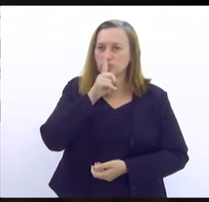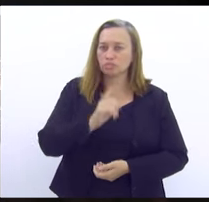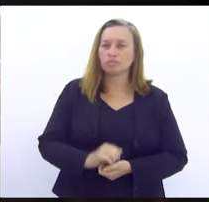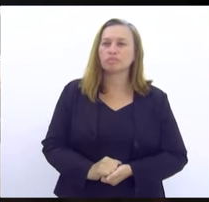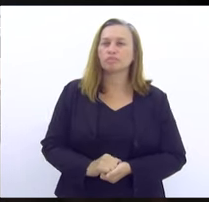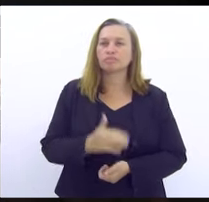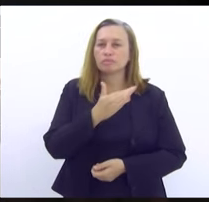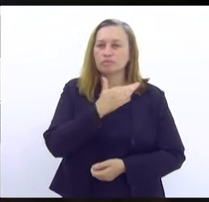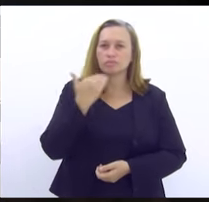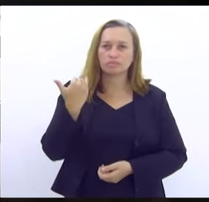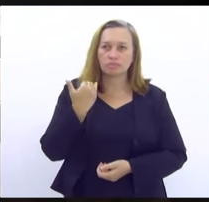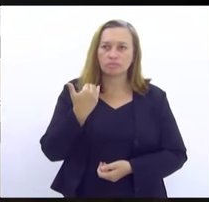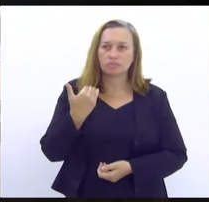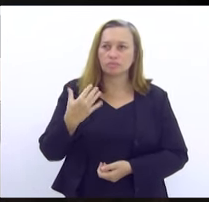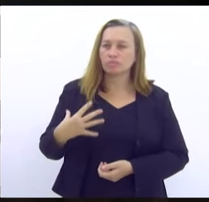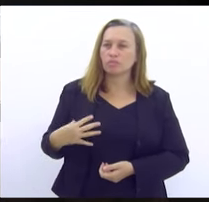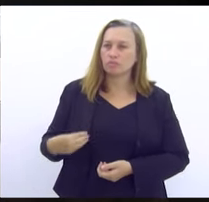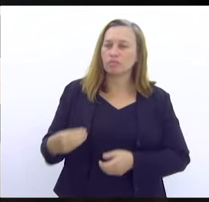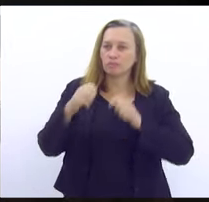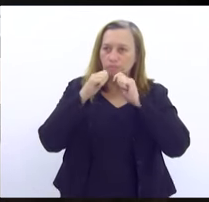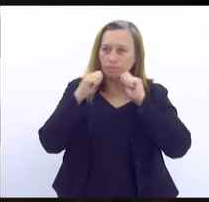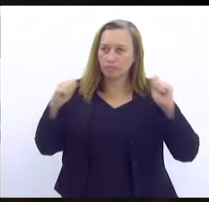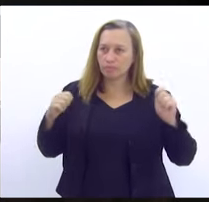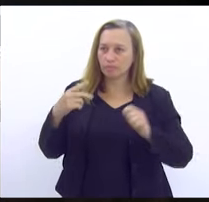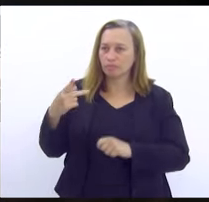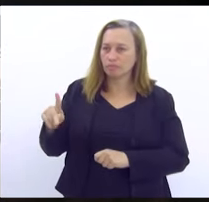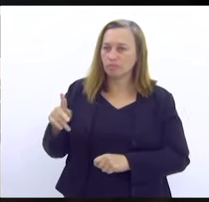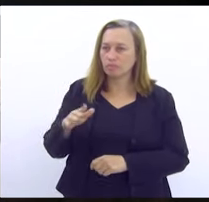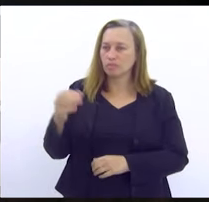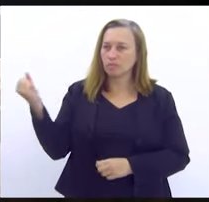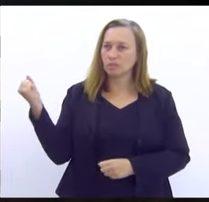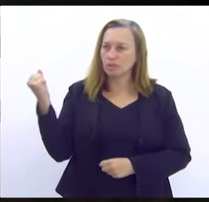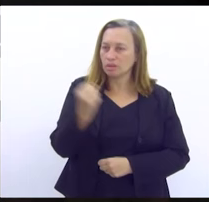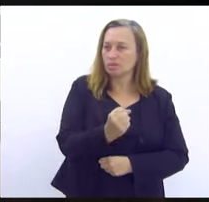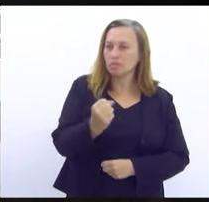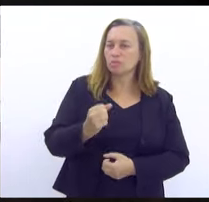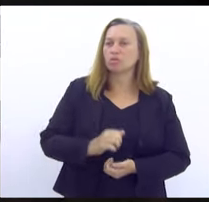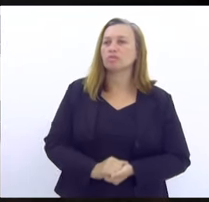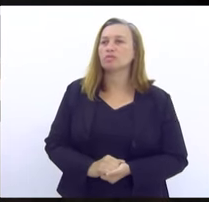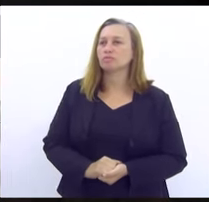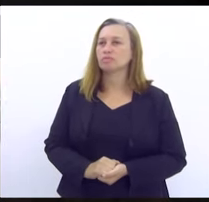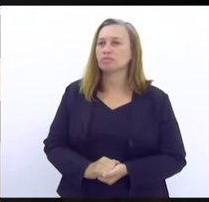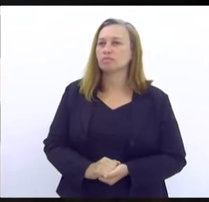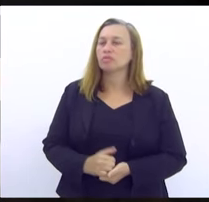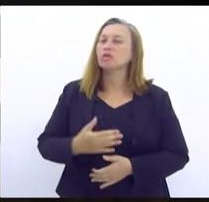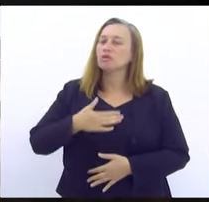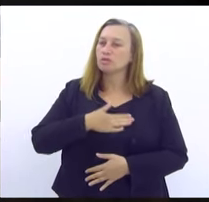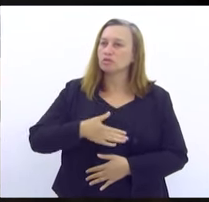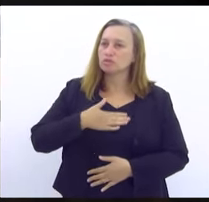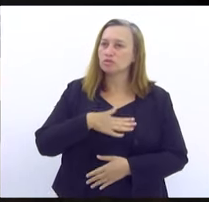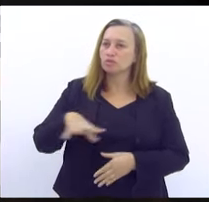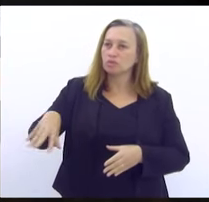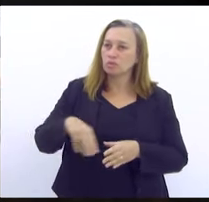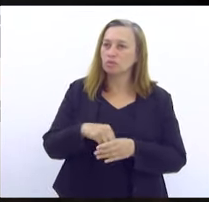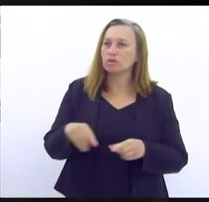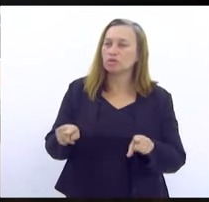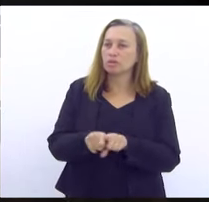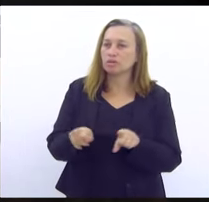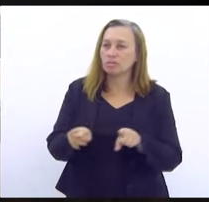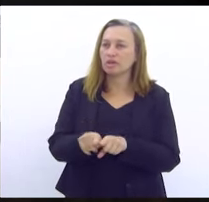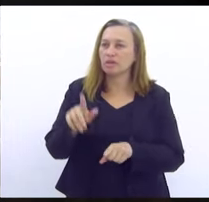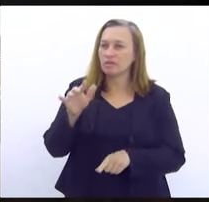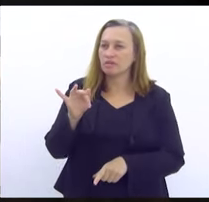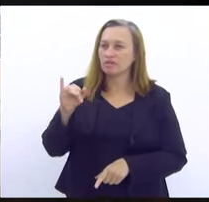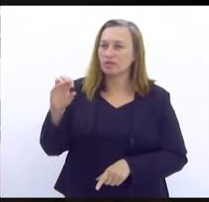pela morte, falecimento do filho de um assessor seu que foi brutalmente assassinado. E eu gostaria de incluir também, Fábio